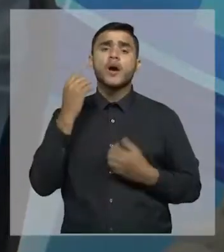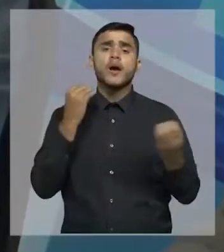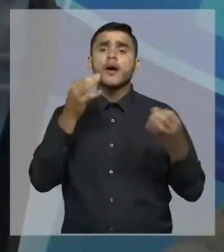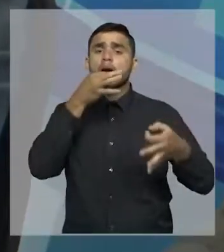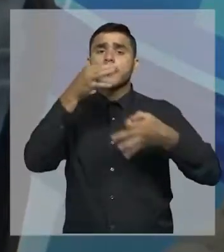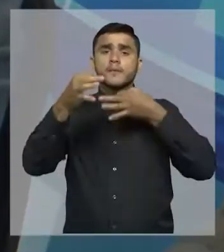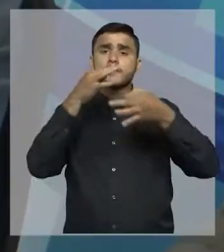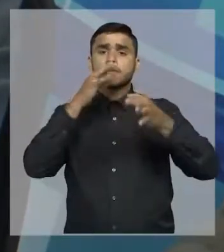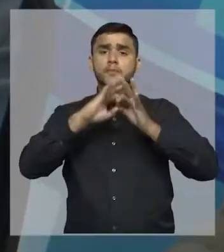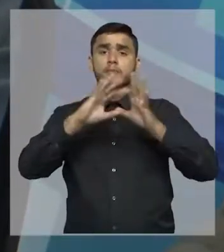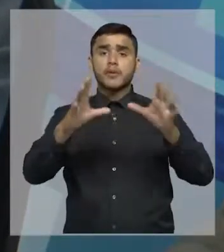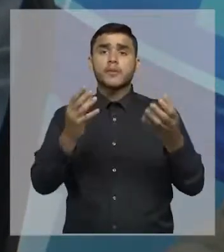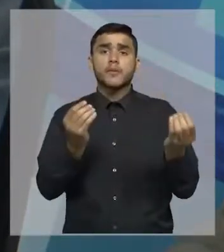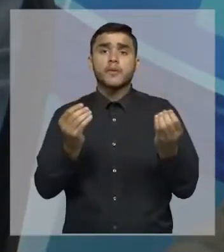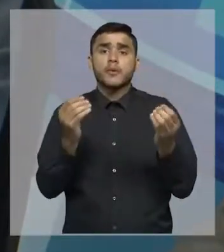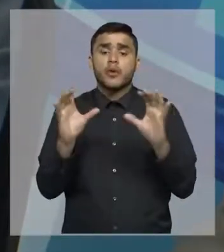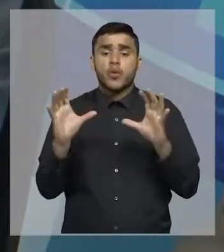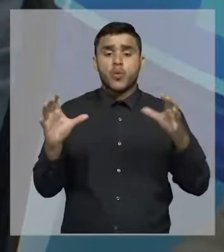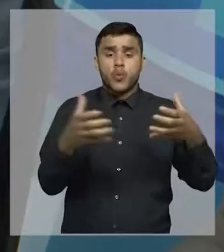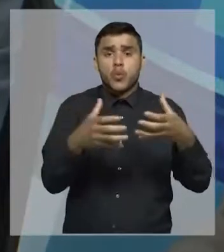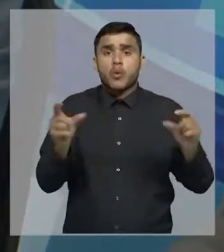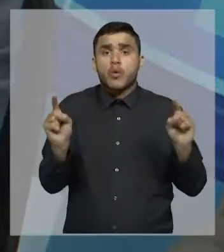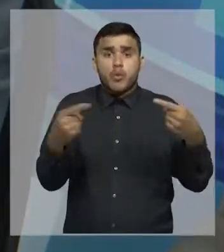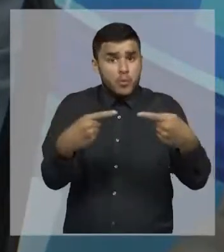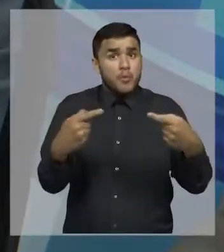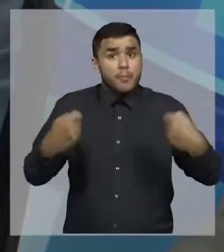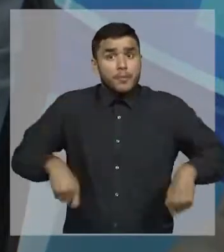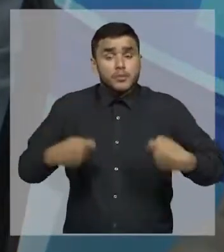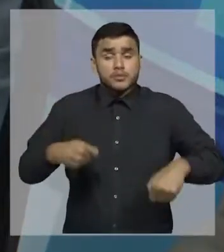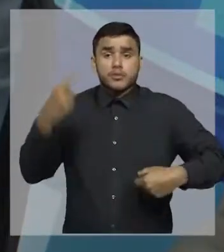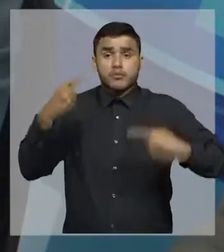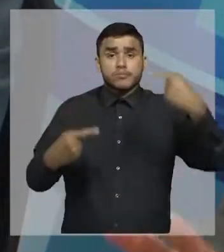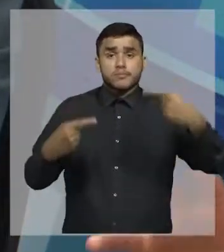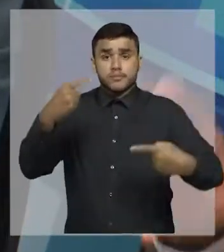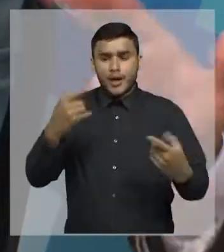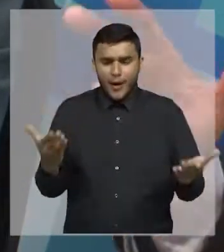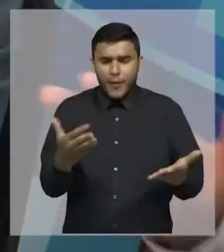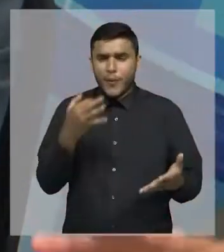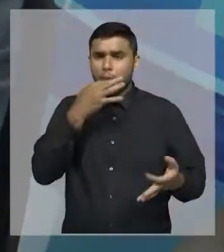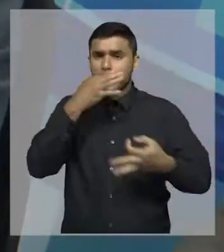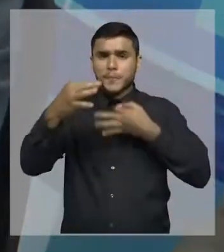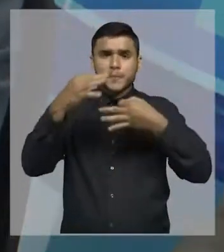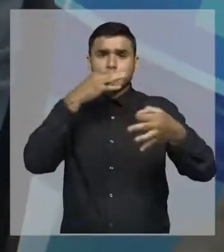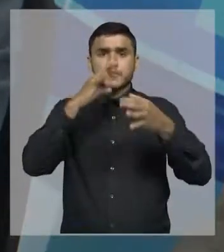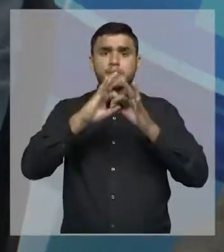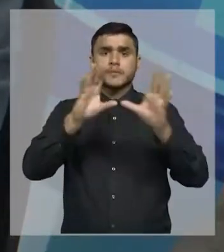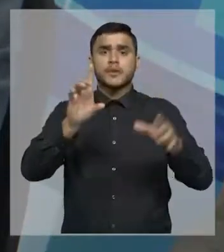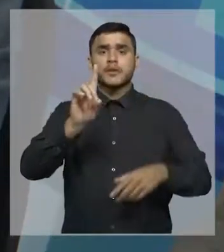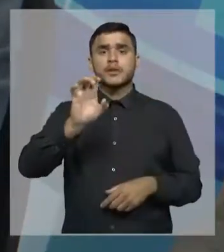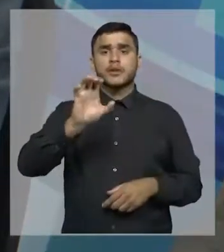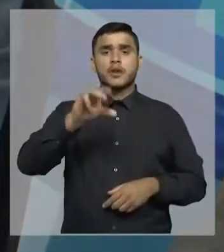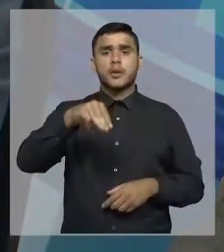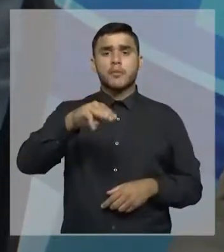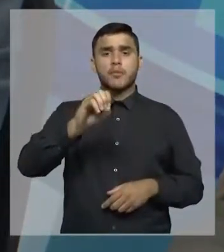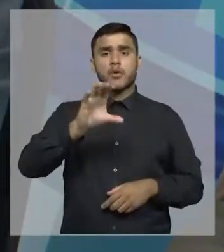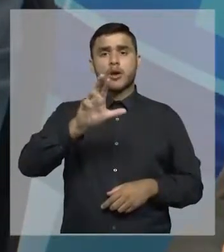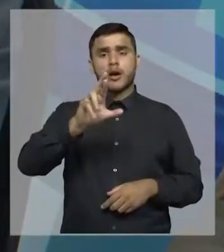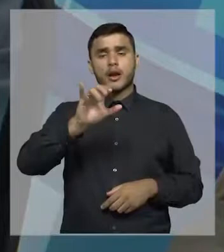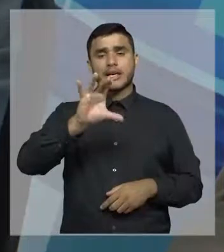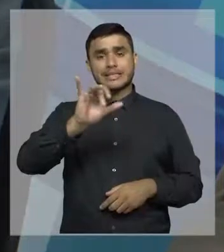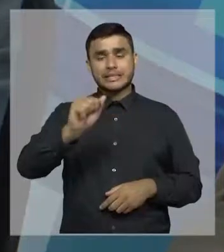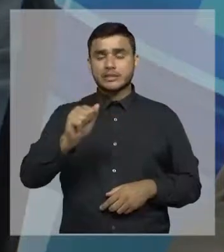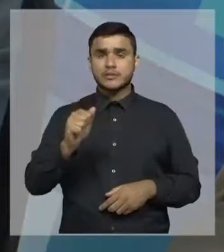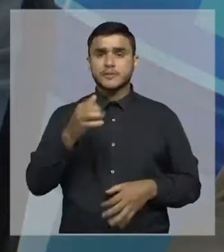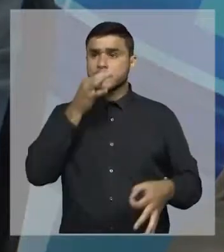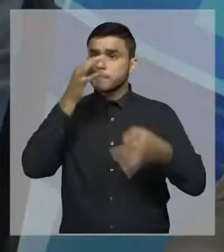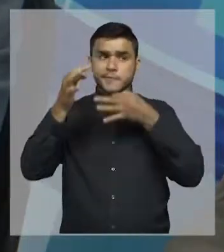sem oposição. E nós temos democracia sem oposição, o que é uma democracia entre aspas, né? Além disso, tem